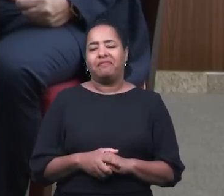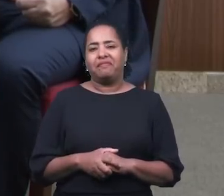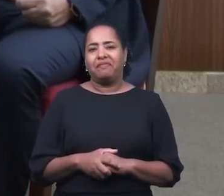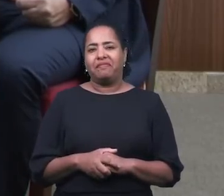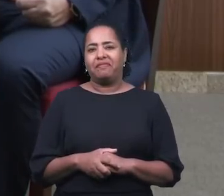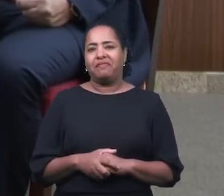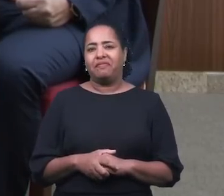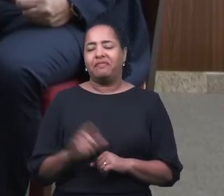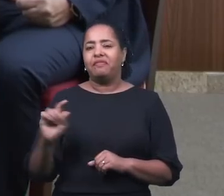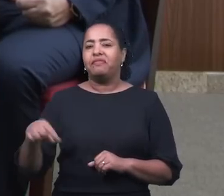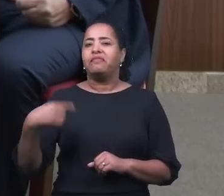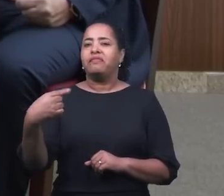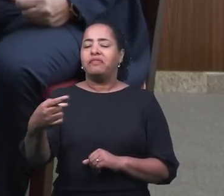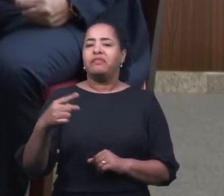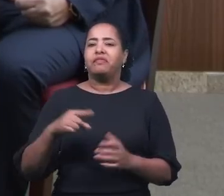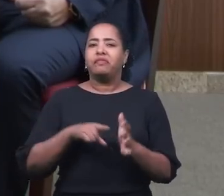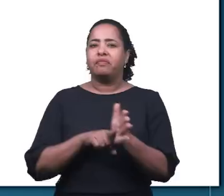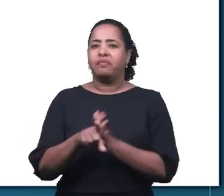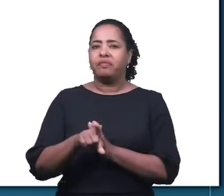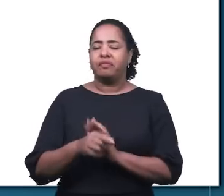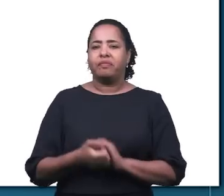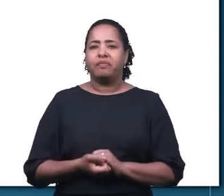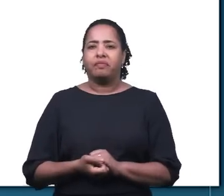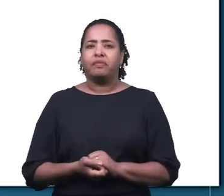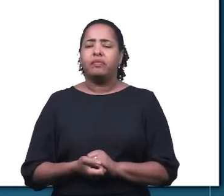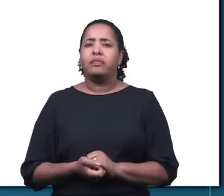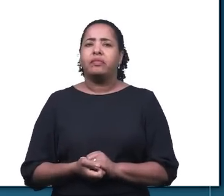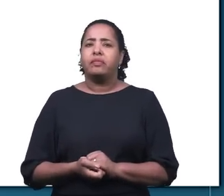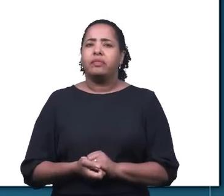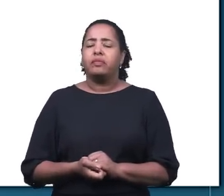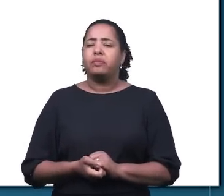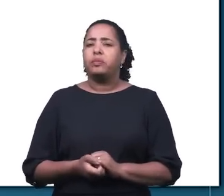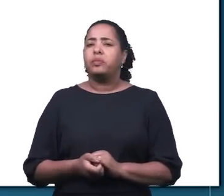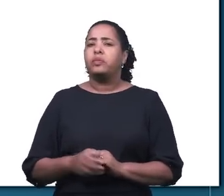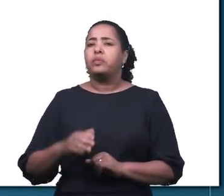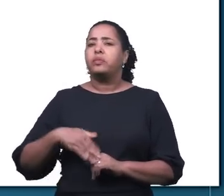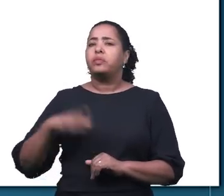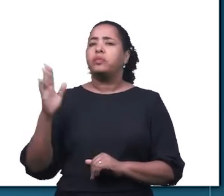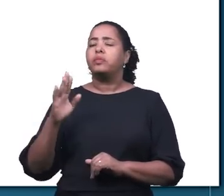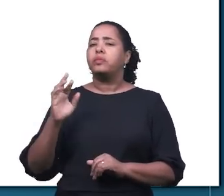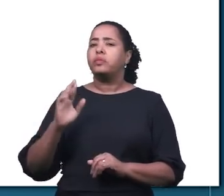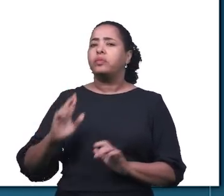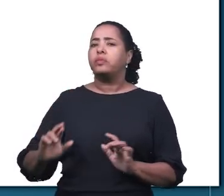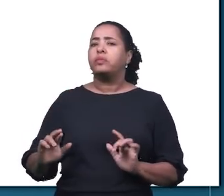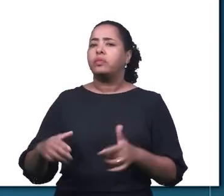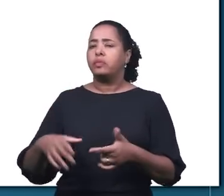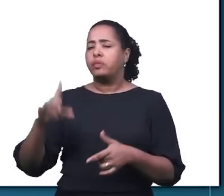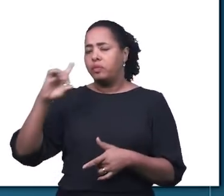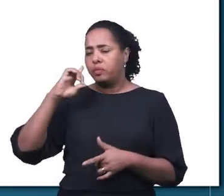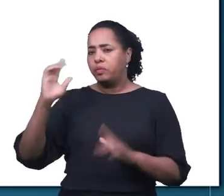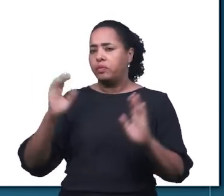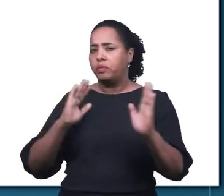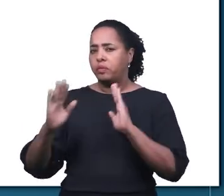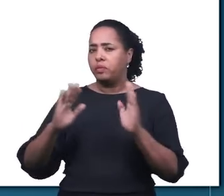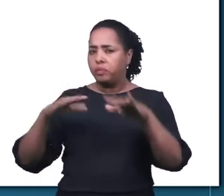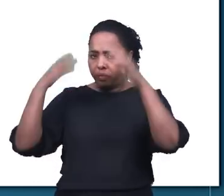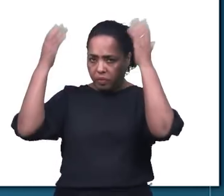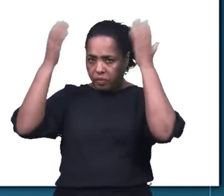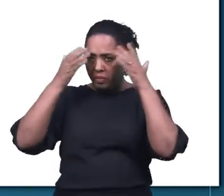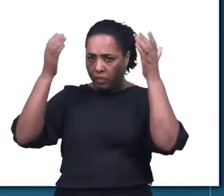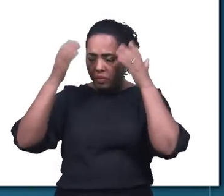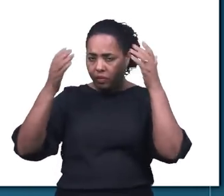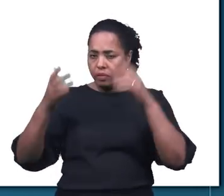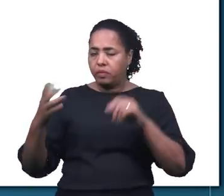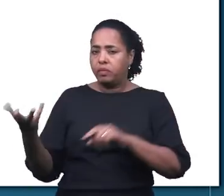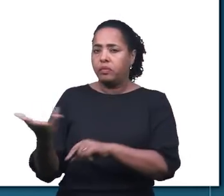Glória a Jesus. Vamos à nossa próxima pergunta. Qual foi o maior feito de Davi em seu reinado e